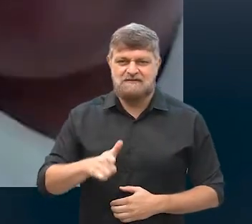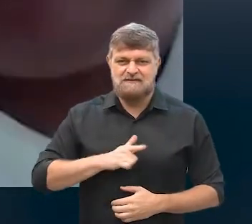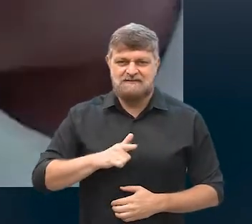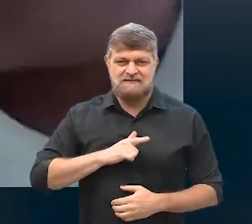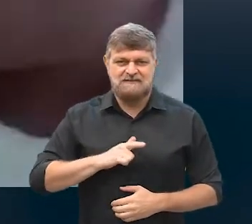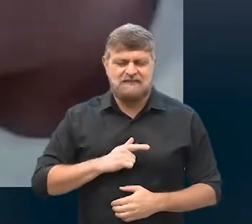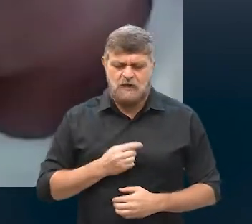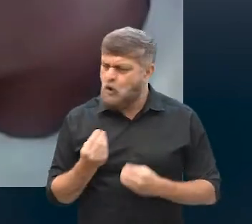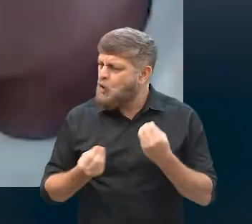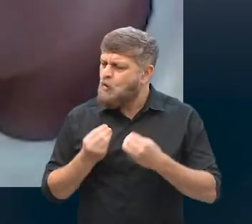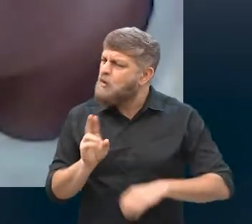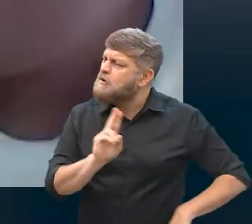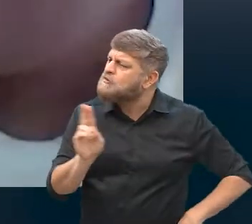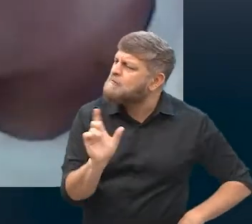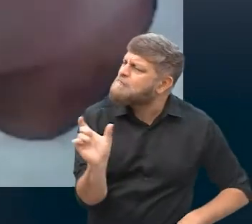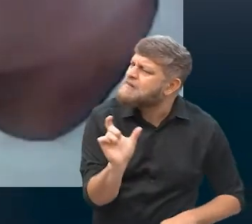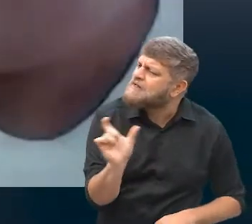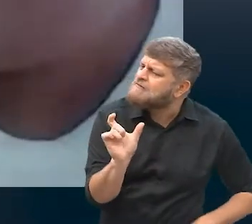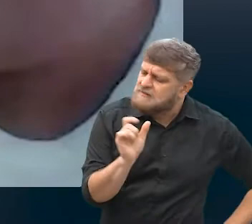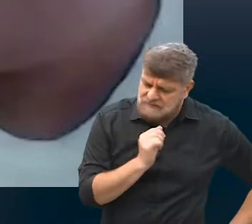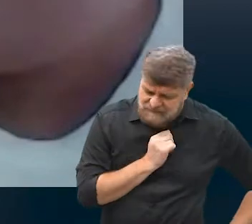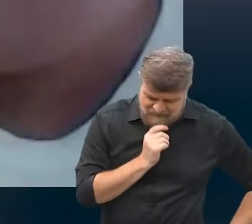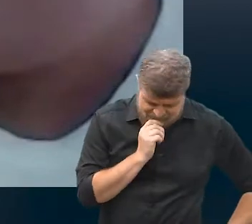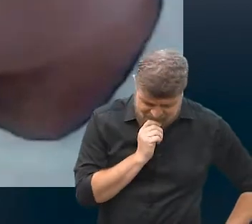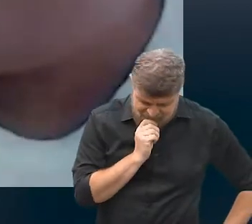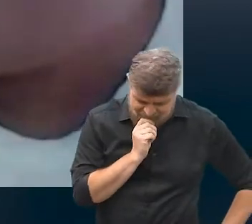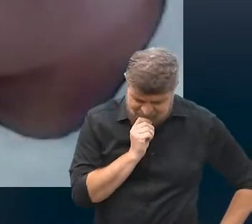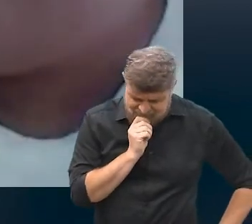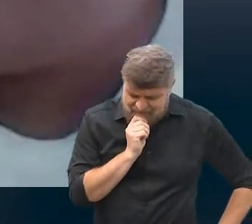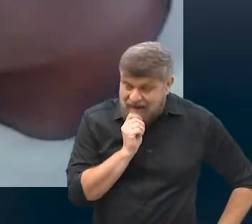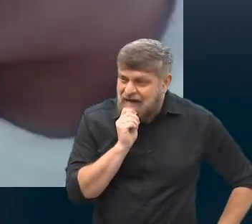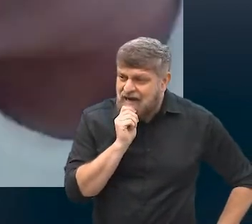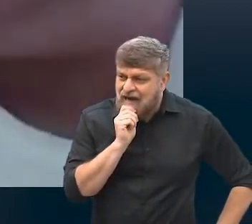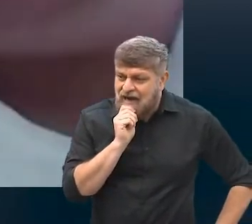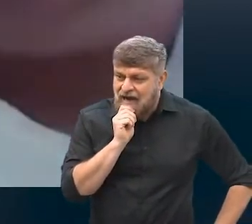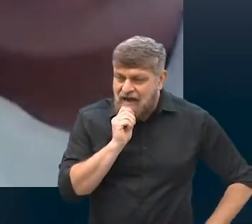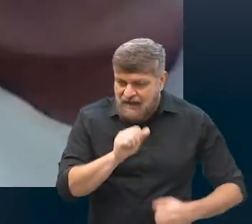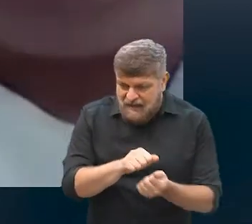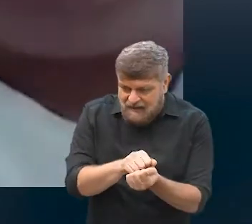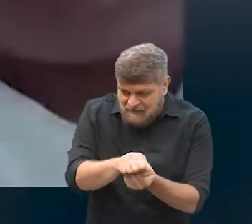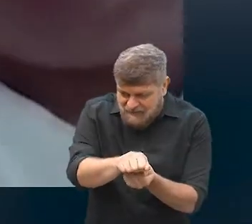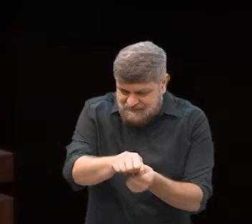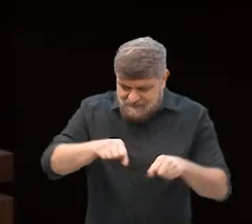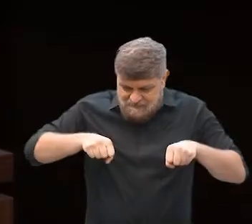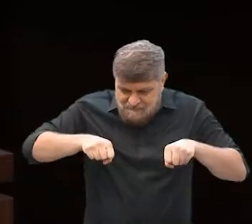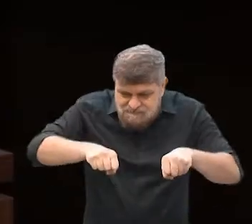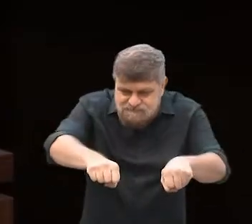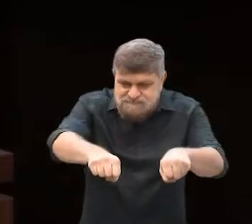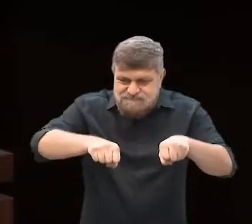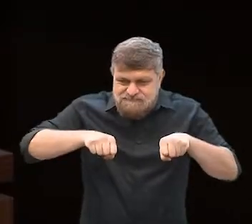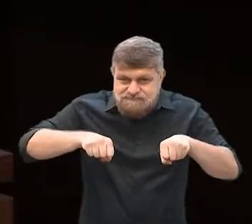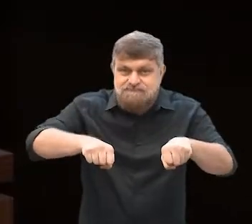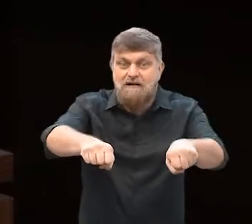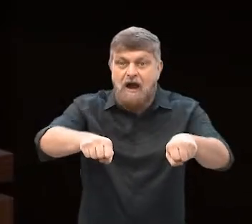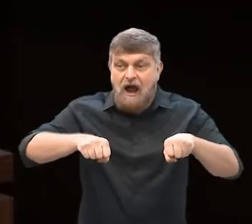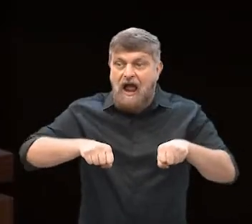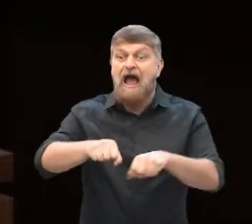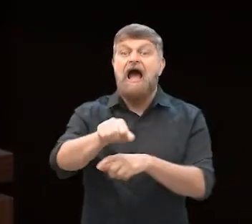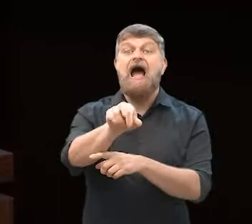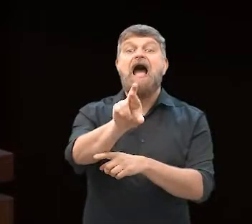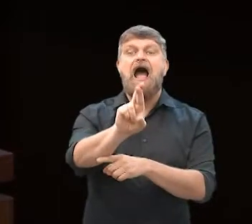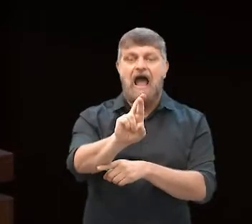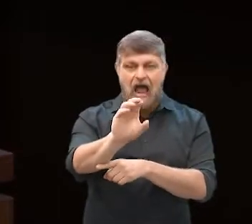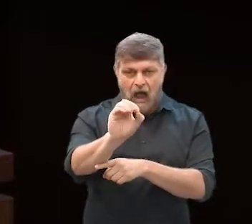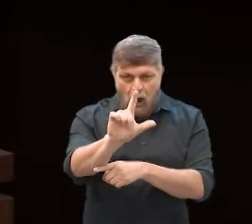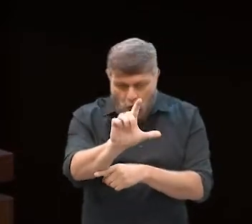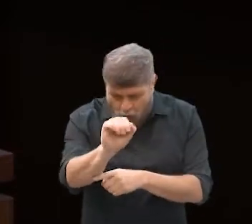aquele palote, se chama, né? Como se chama aquele? De amassar, de esticar a massa. O rolo. O palote